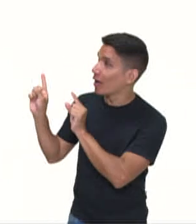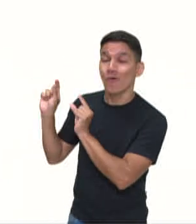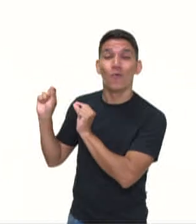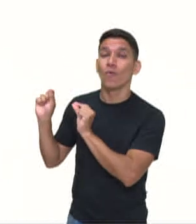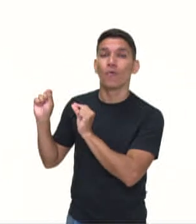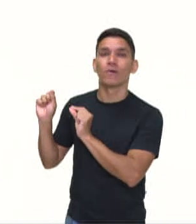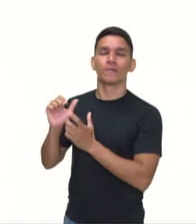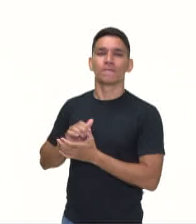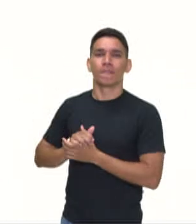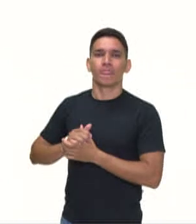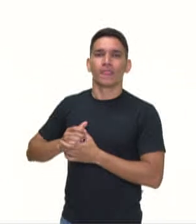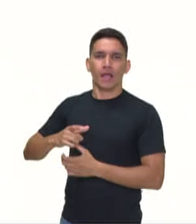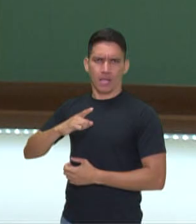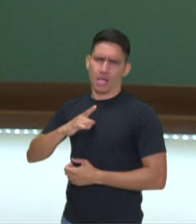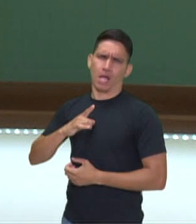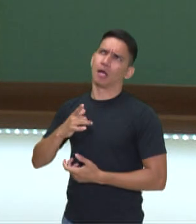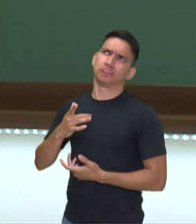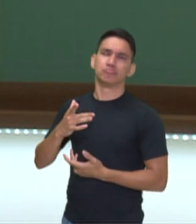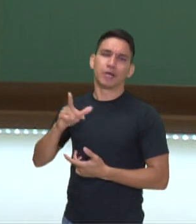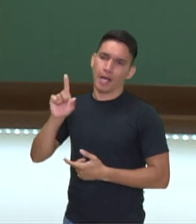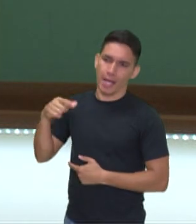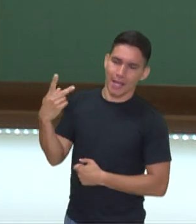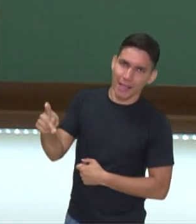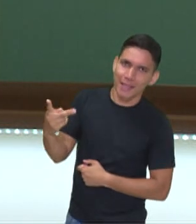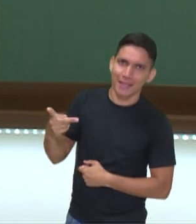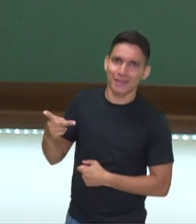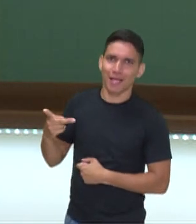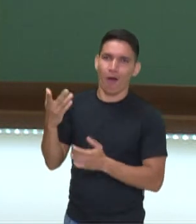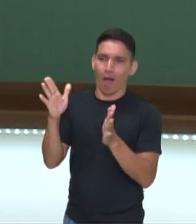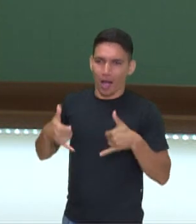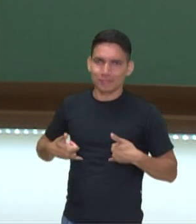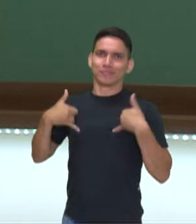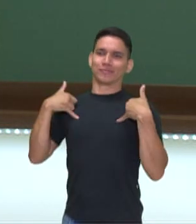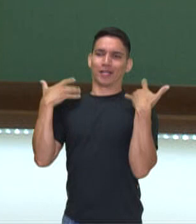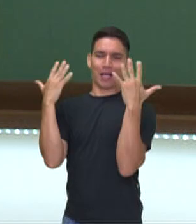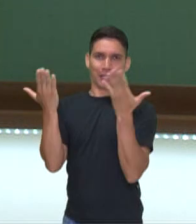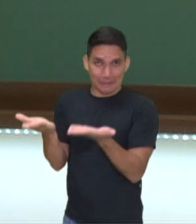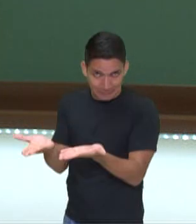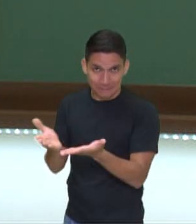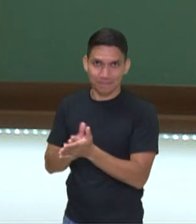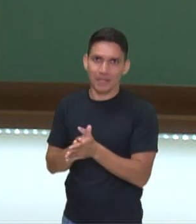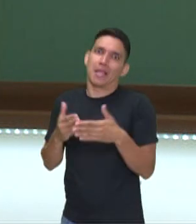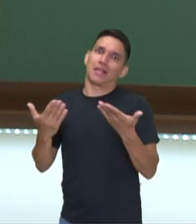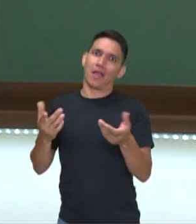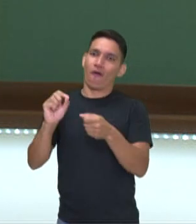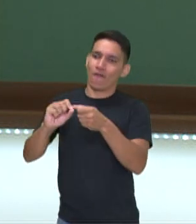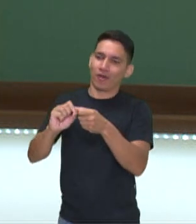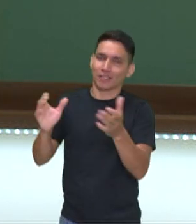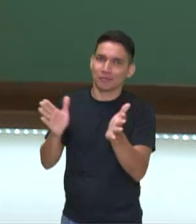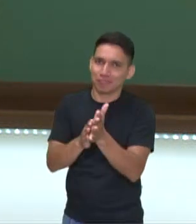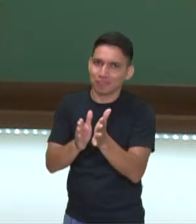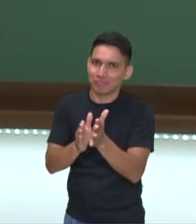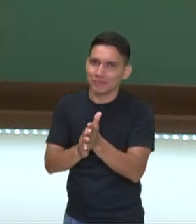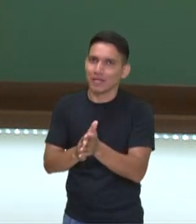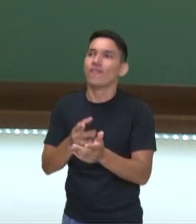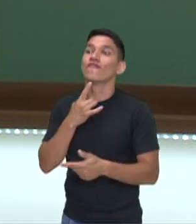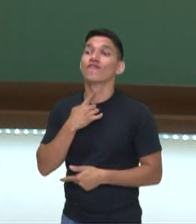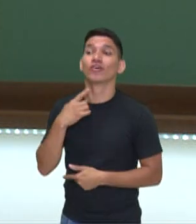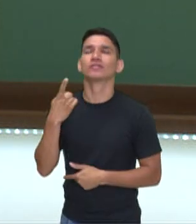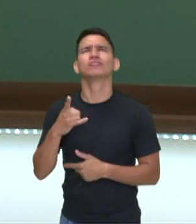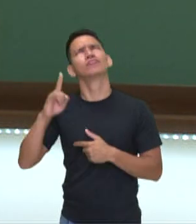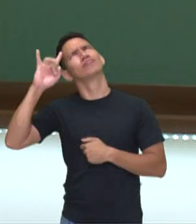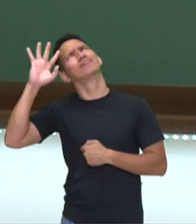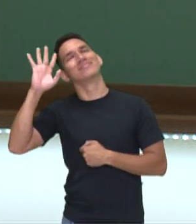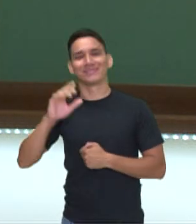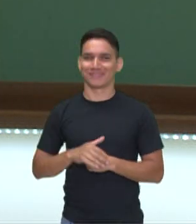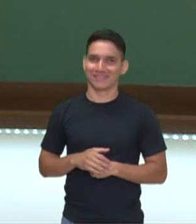temos aqui provavelmente o aniversário dele, né? Então faça um desejo. É assim que funciona. E aí,